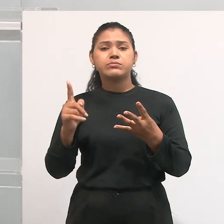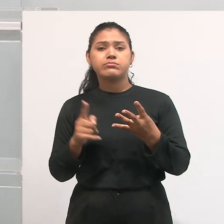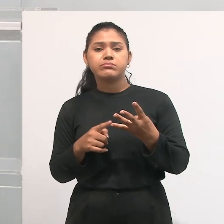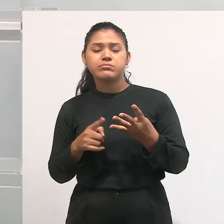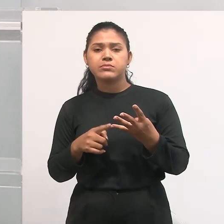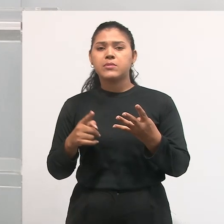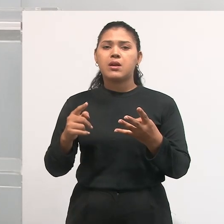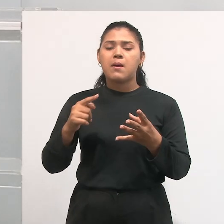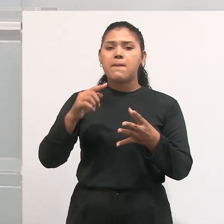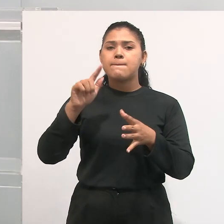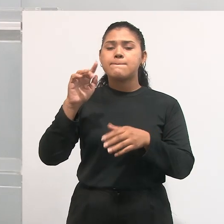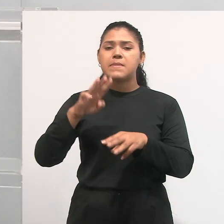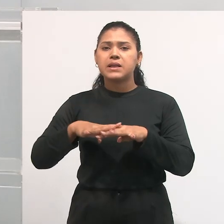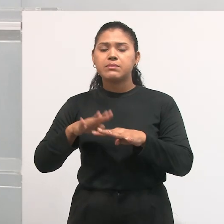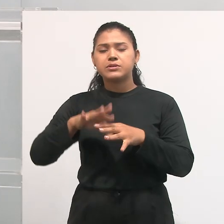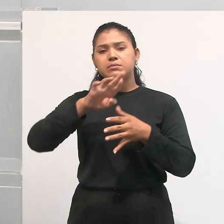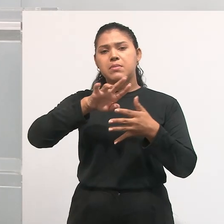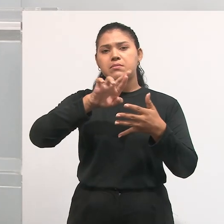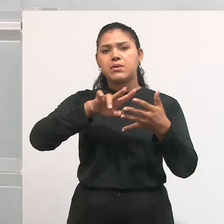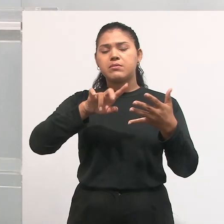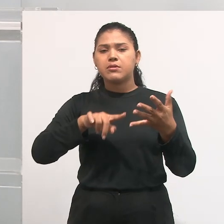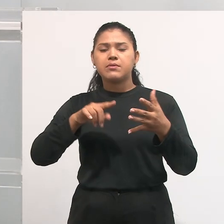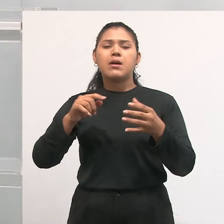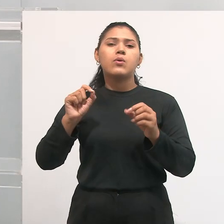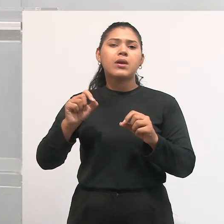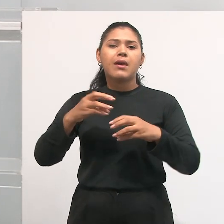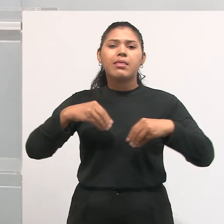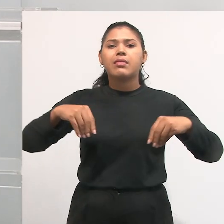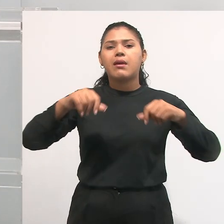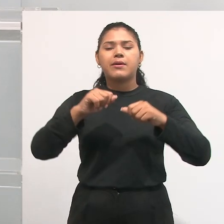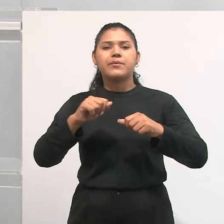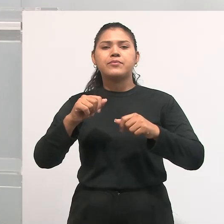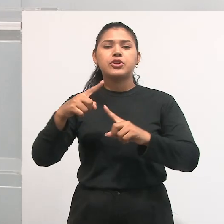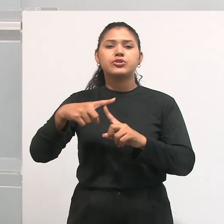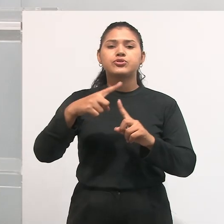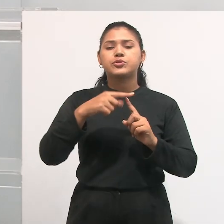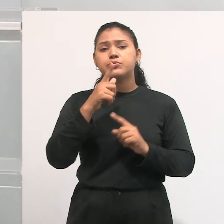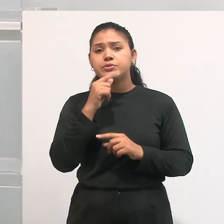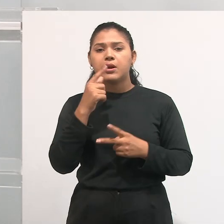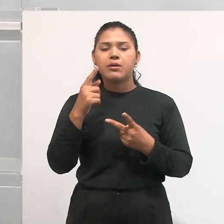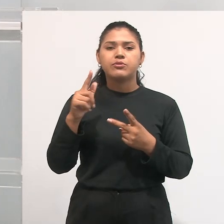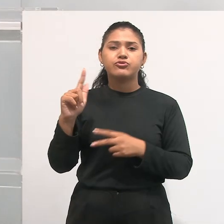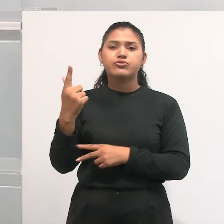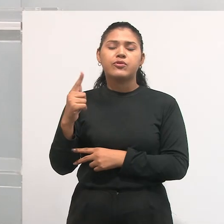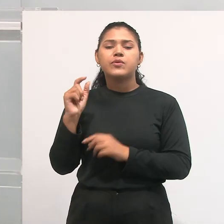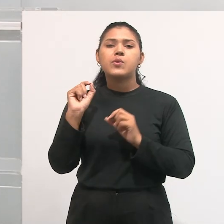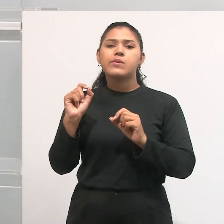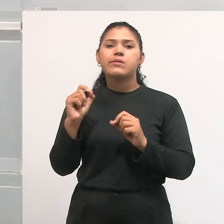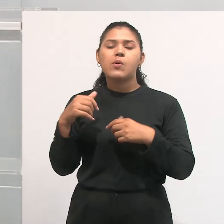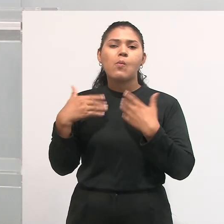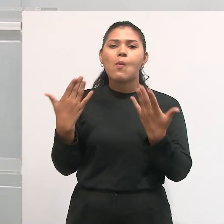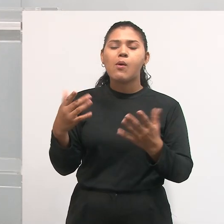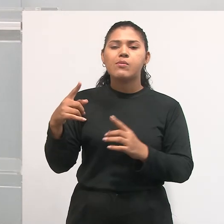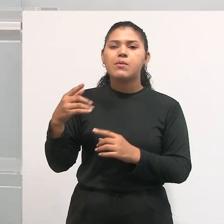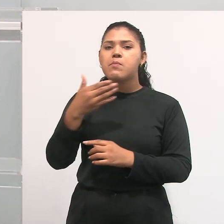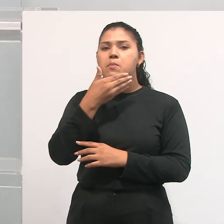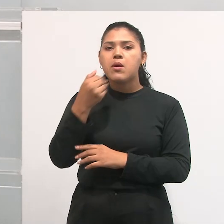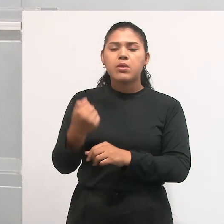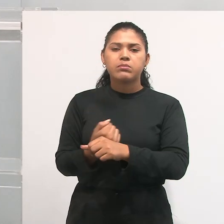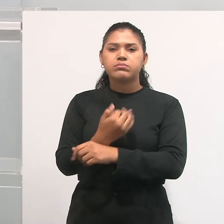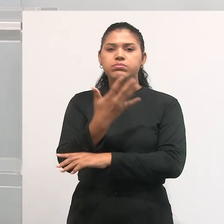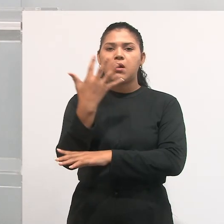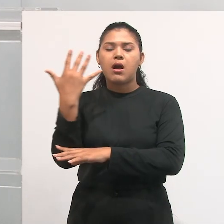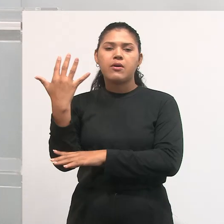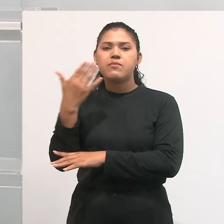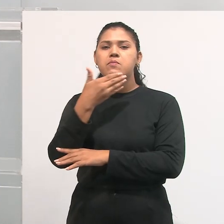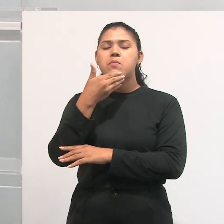a necessidade da água, os tipos de alimentos. Eu trabalho geografia para saber quais são, né, as plantas,